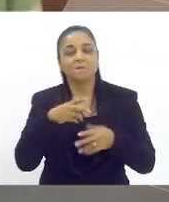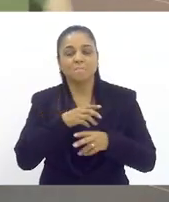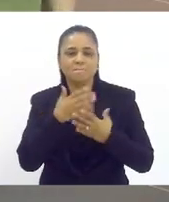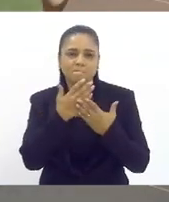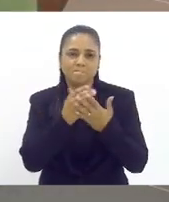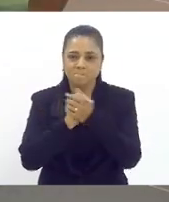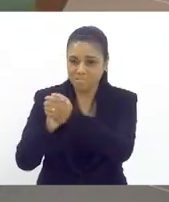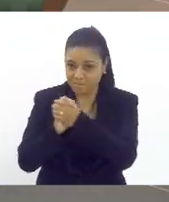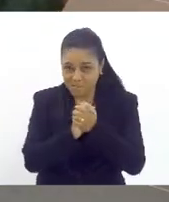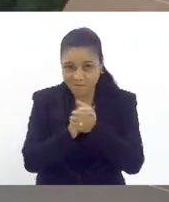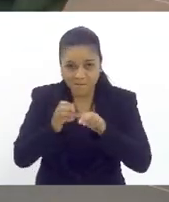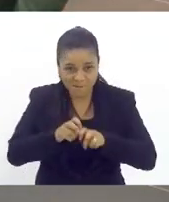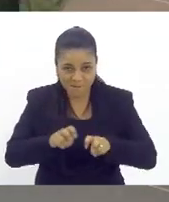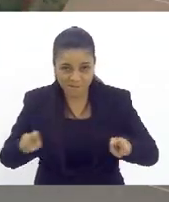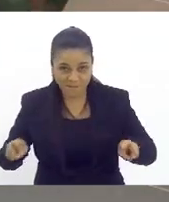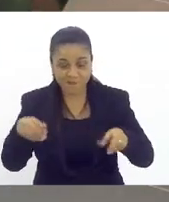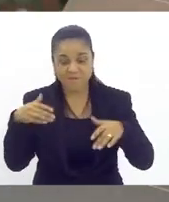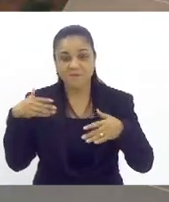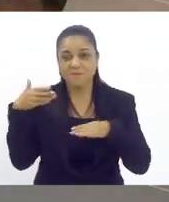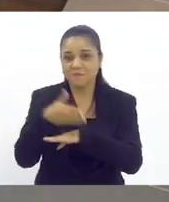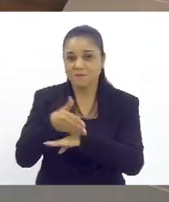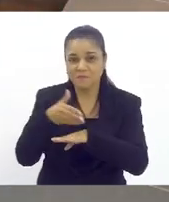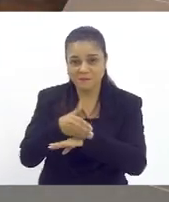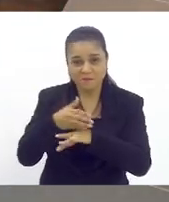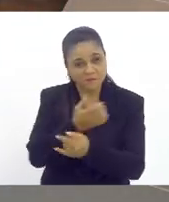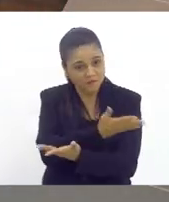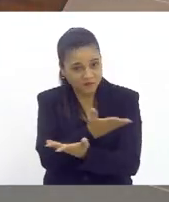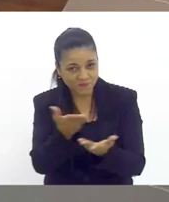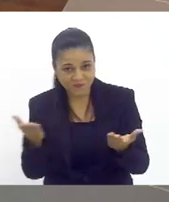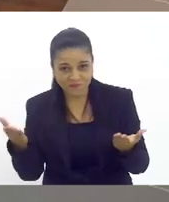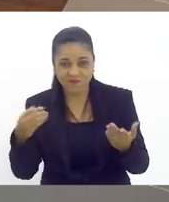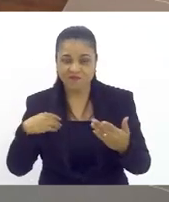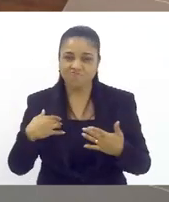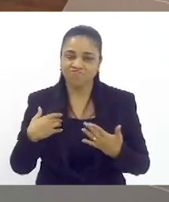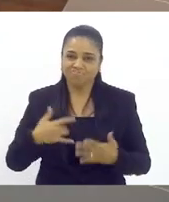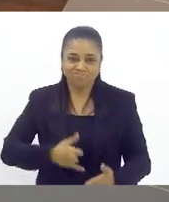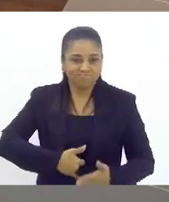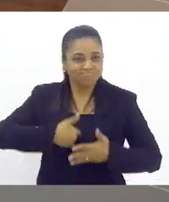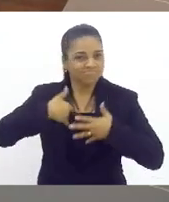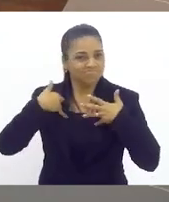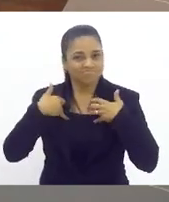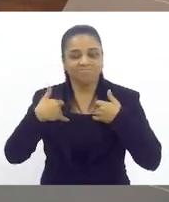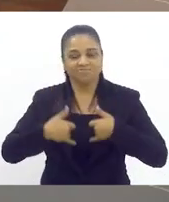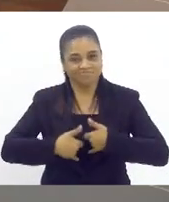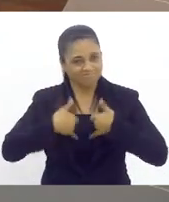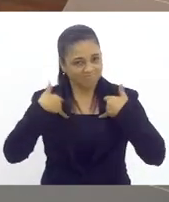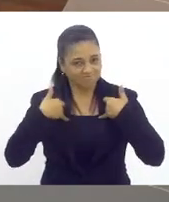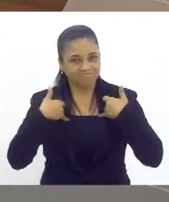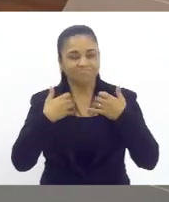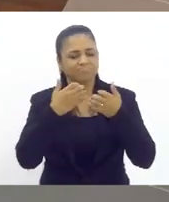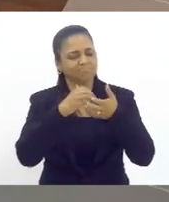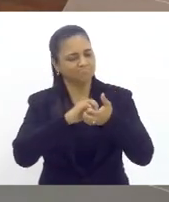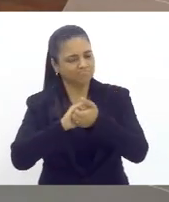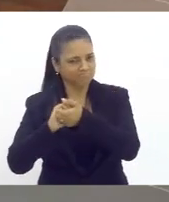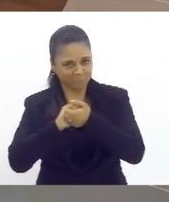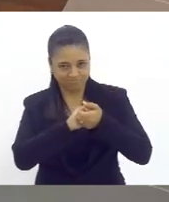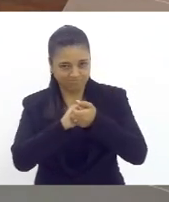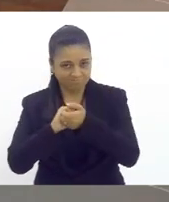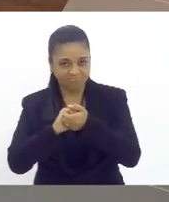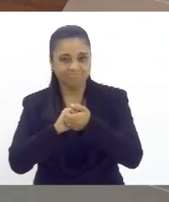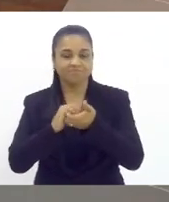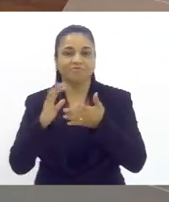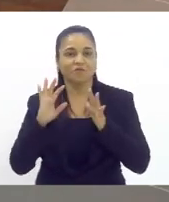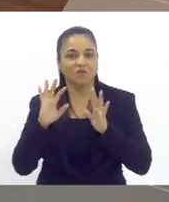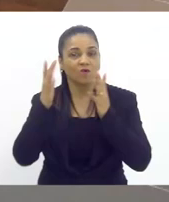e todos que participa da audiência é uma satisfação tá nesse evento primeiro parabenizar pela iniciativa em função